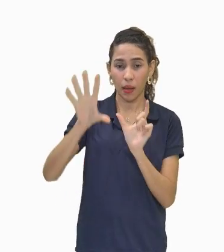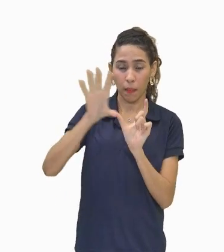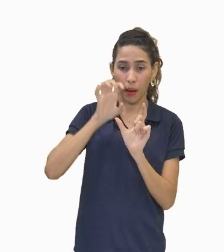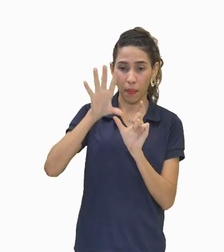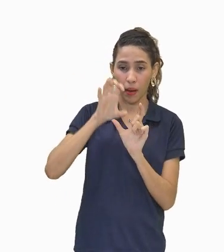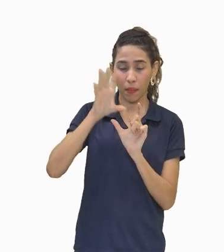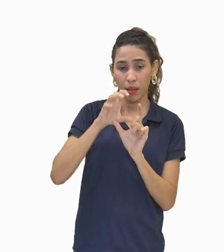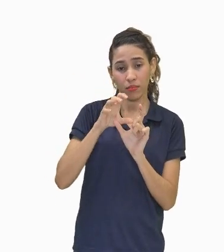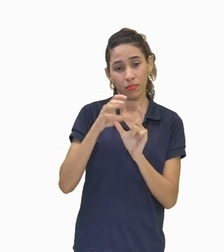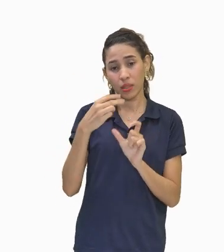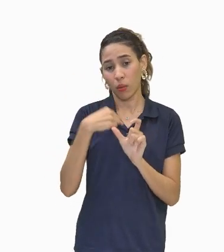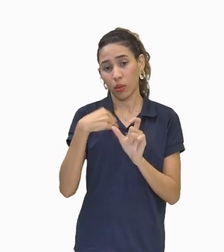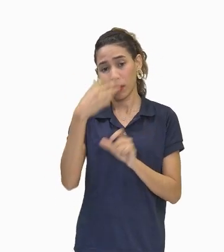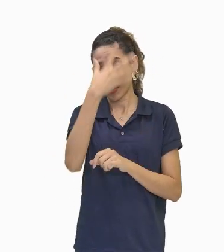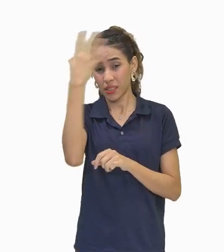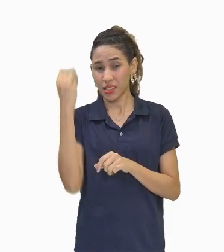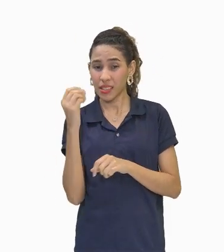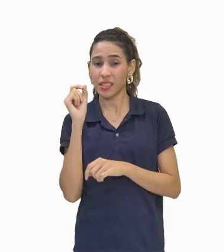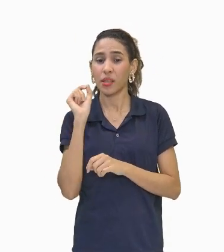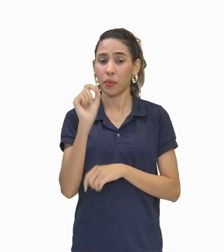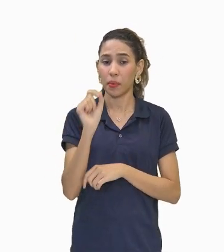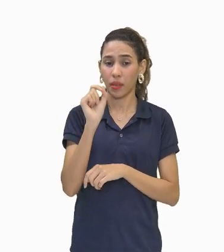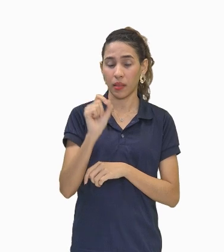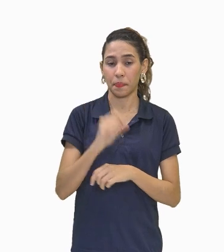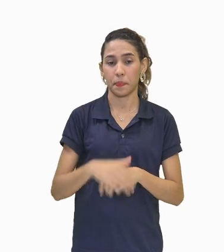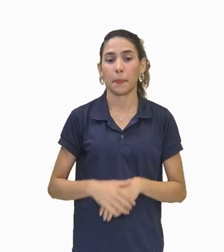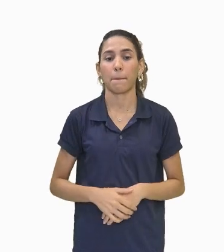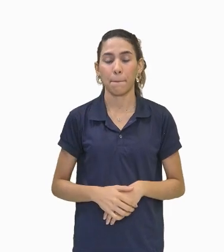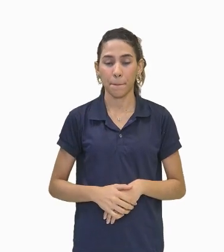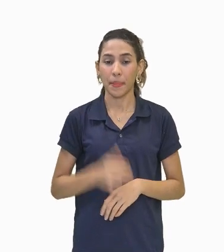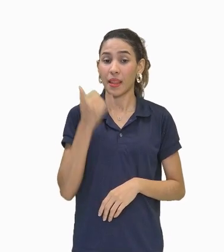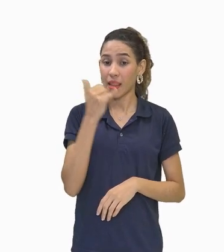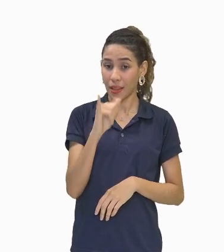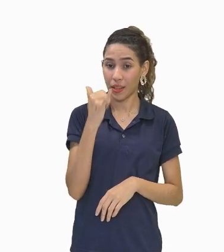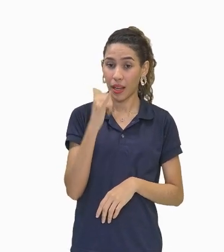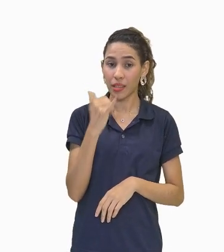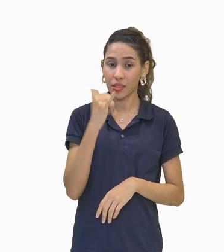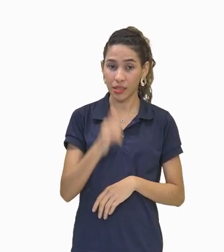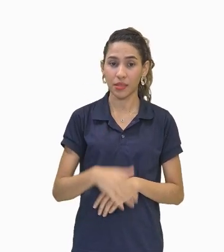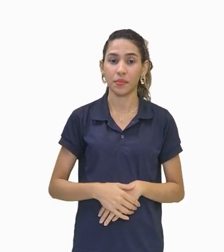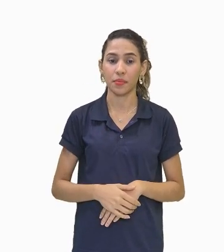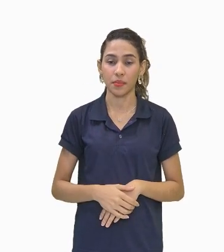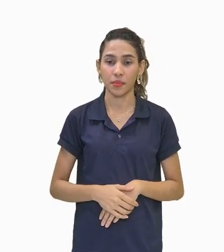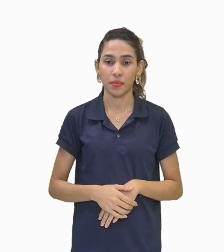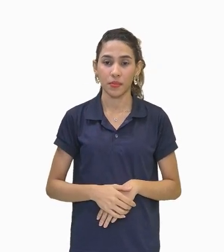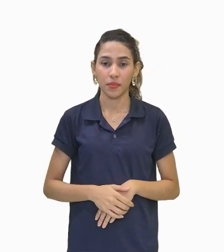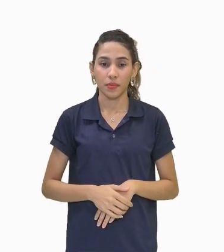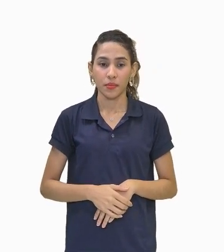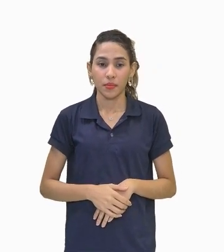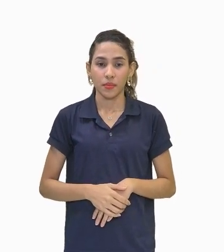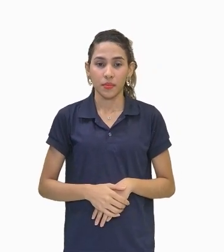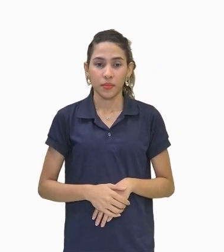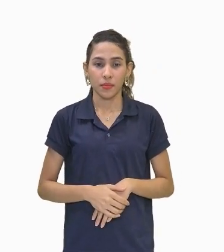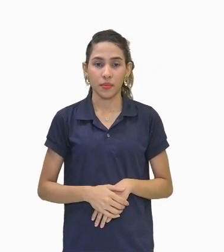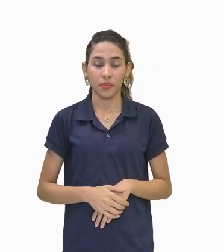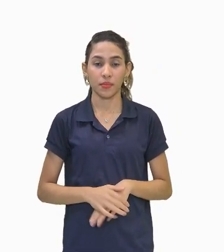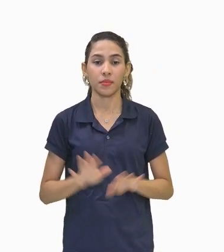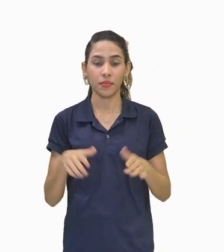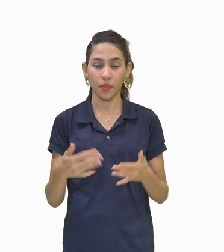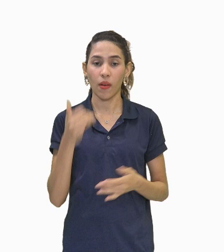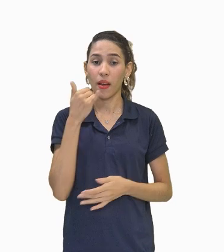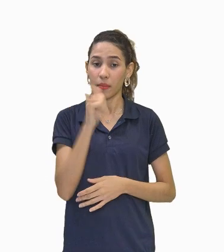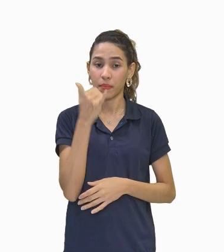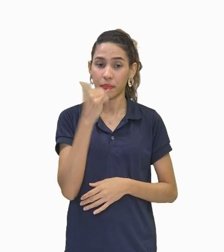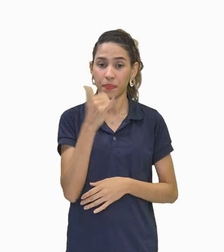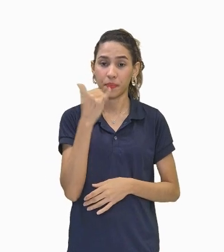elétrica. Vejam aí. A energia elétrica é obtida por meio de